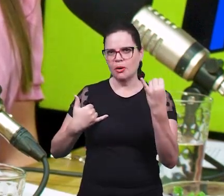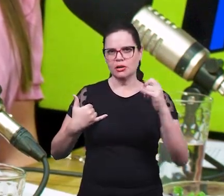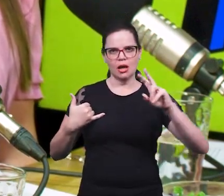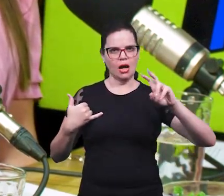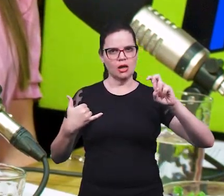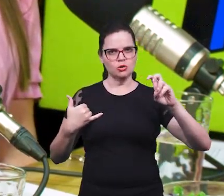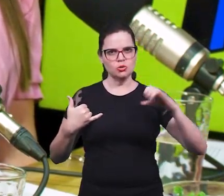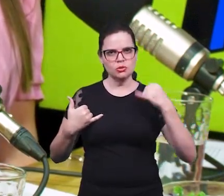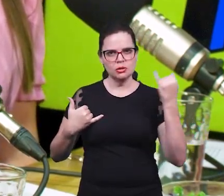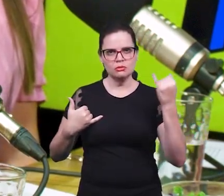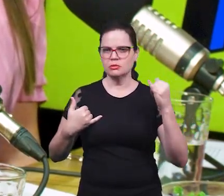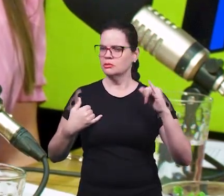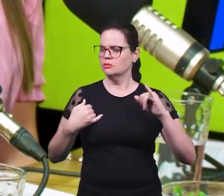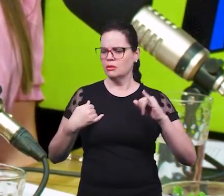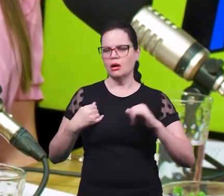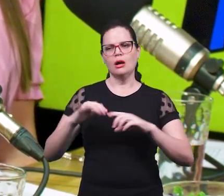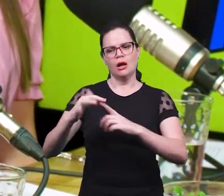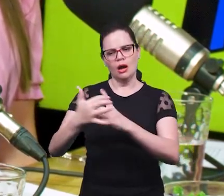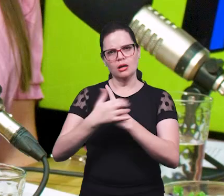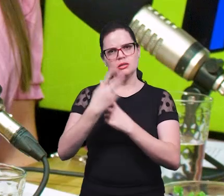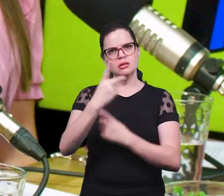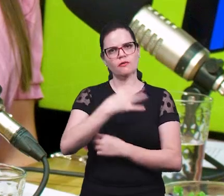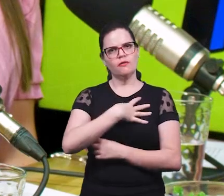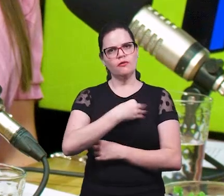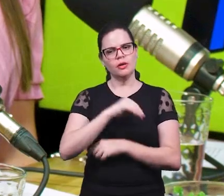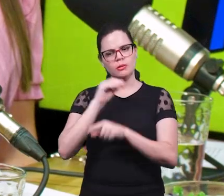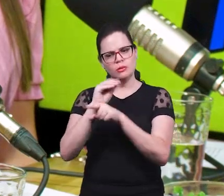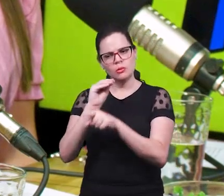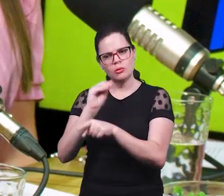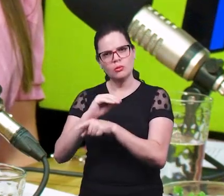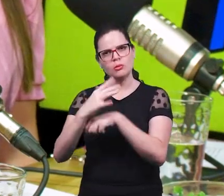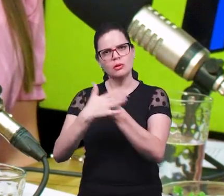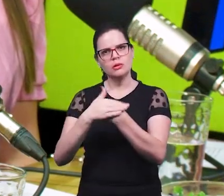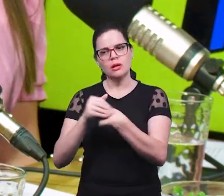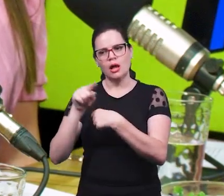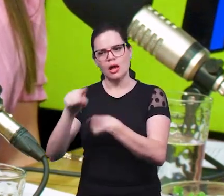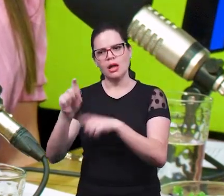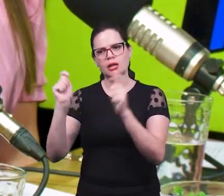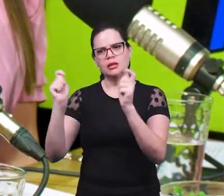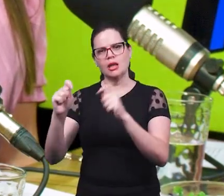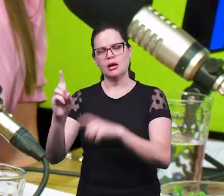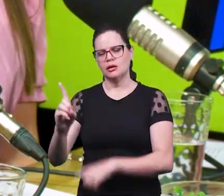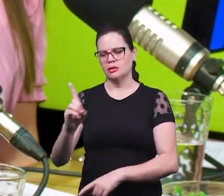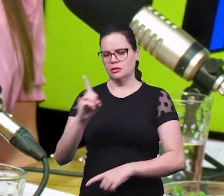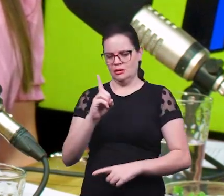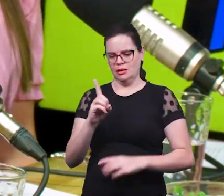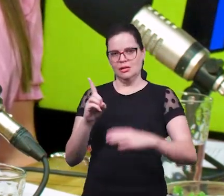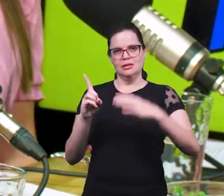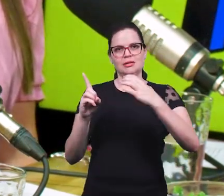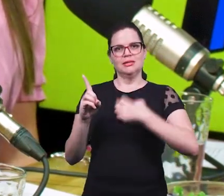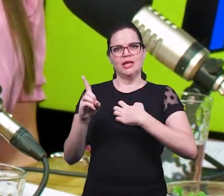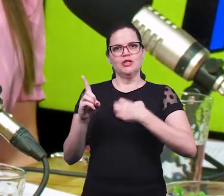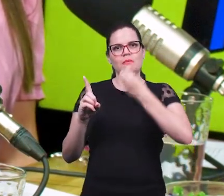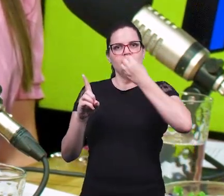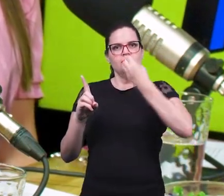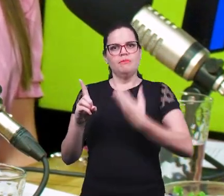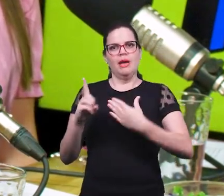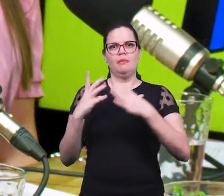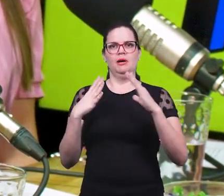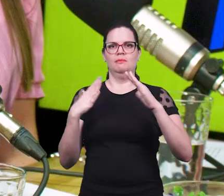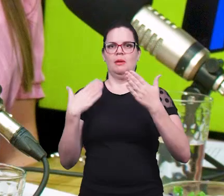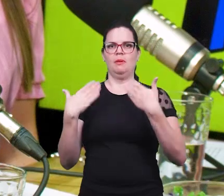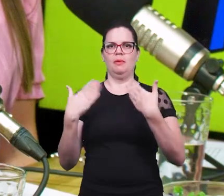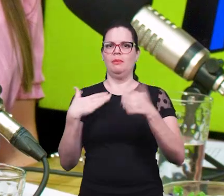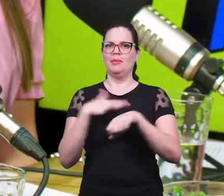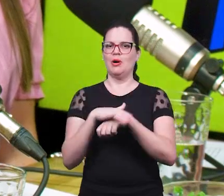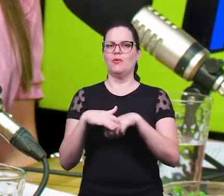assunto, acolha o seu filho. Dê a ele o prazer de poder sentar e conversar. E sempre